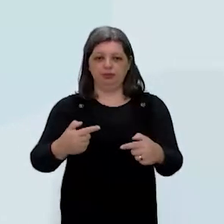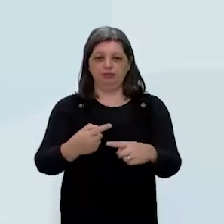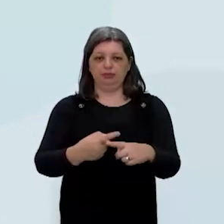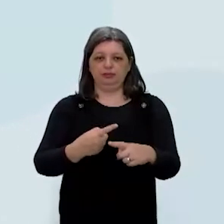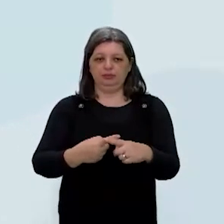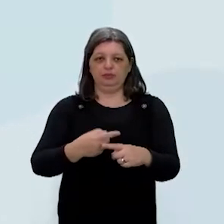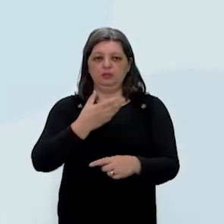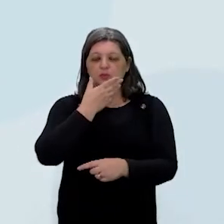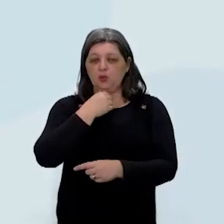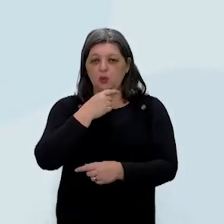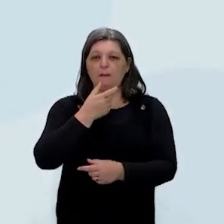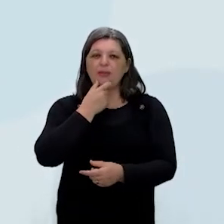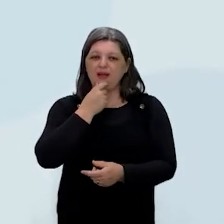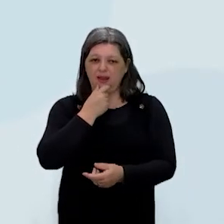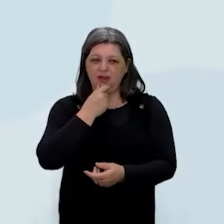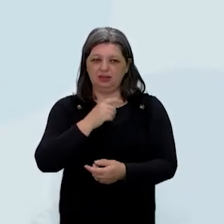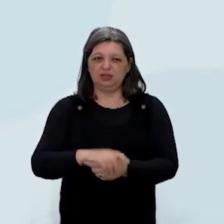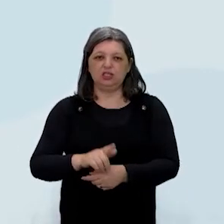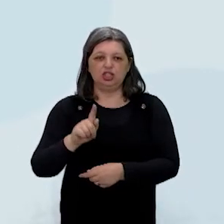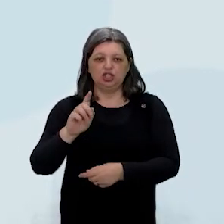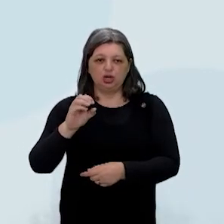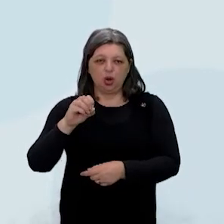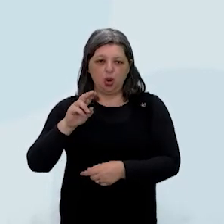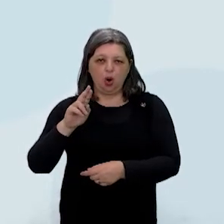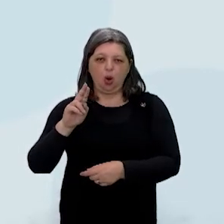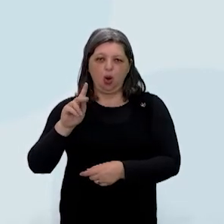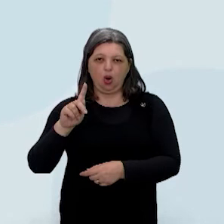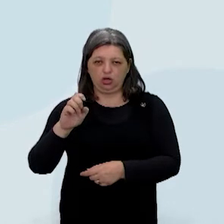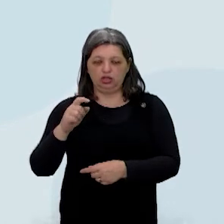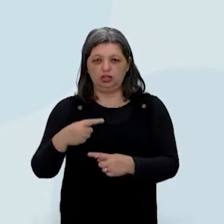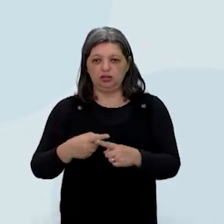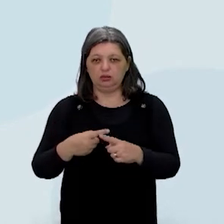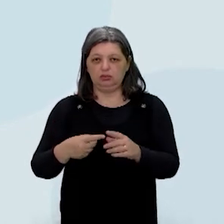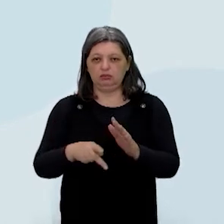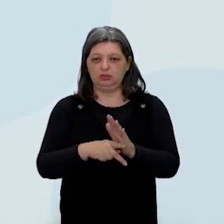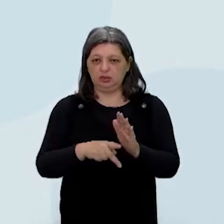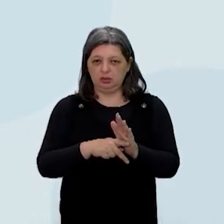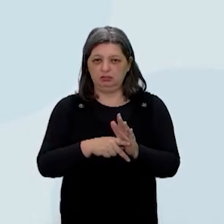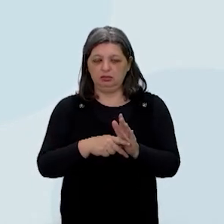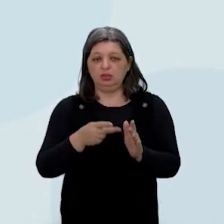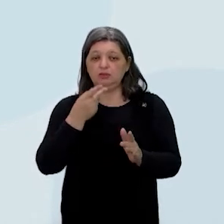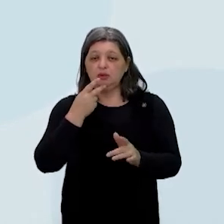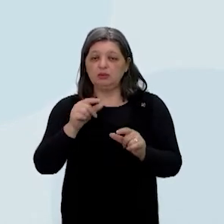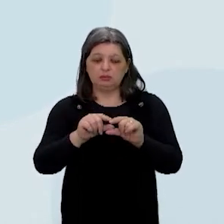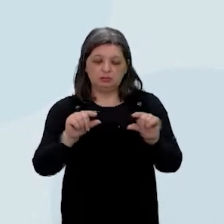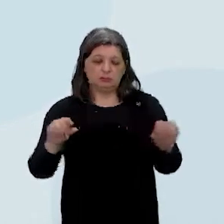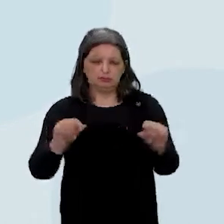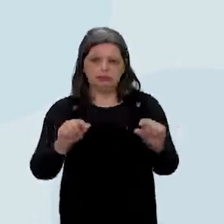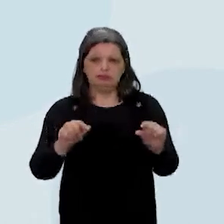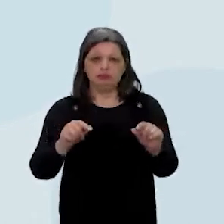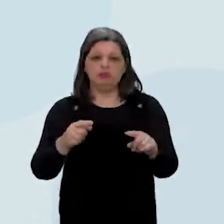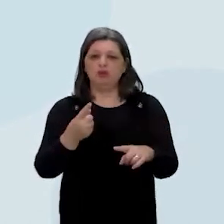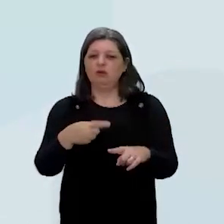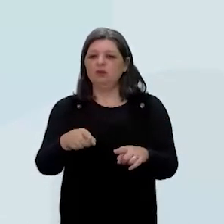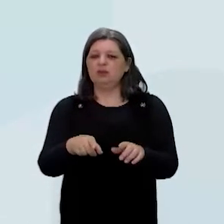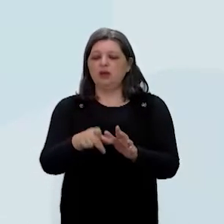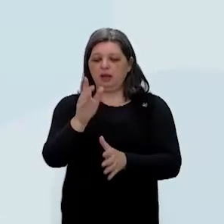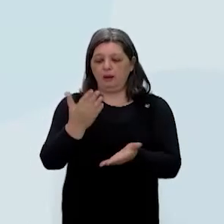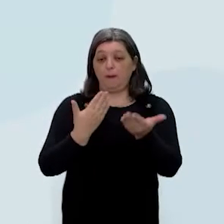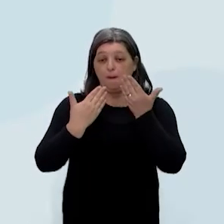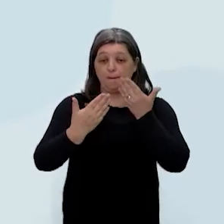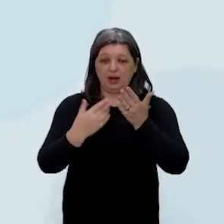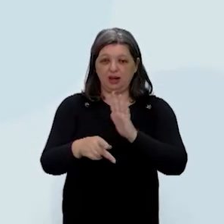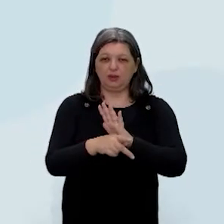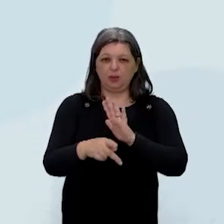George Orwell usou o termo Guerra Fria pela primeira vez em seu ensaio Você e a Bomba Atômica, publicado no